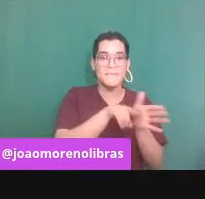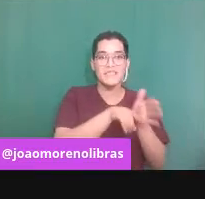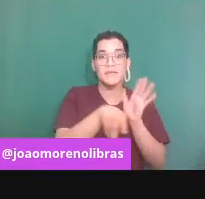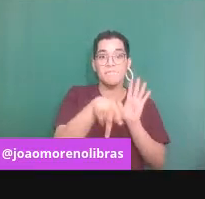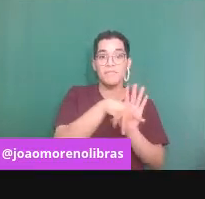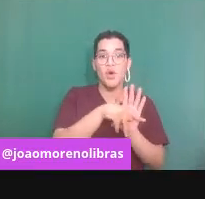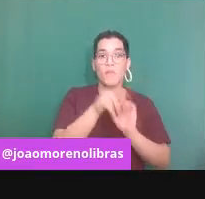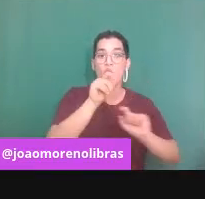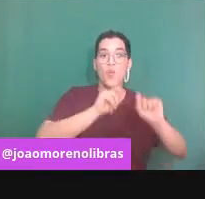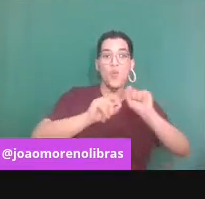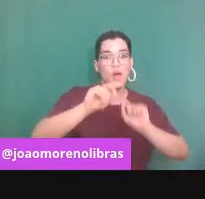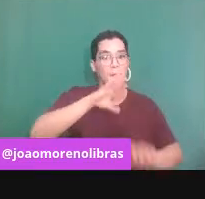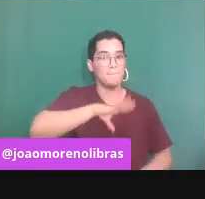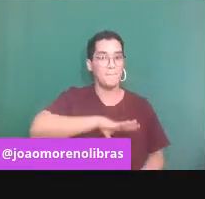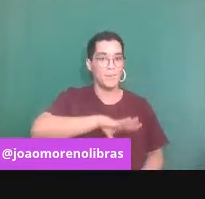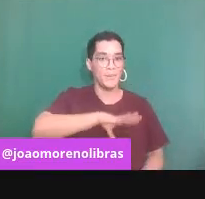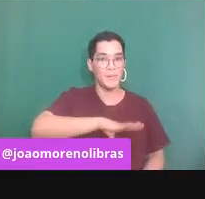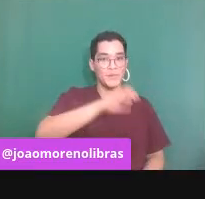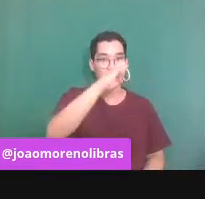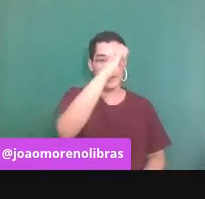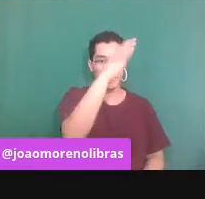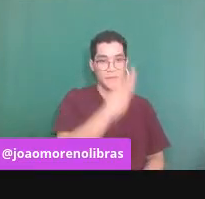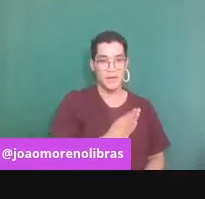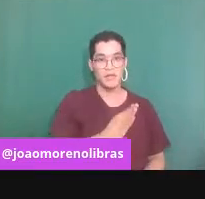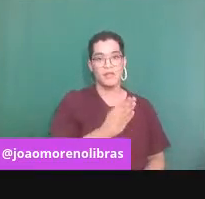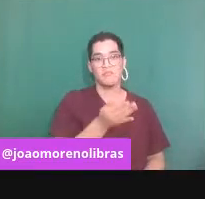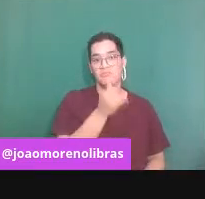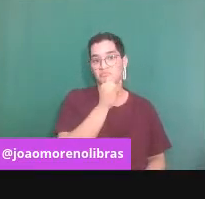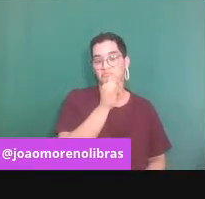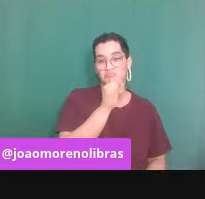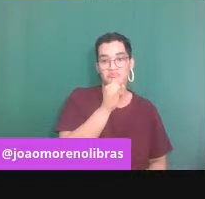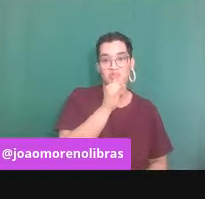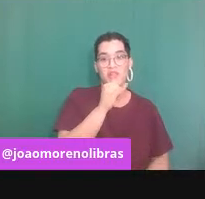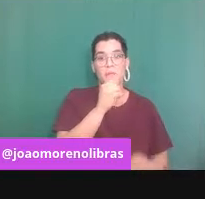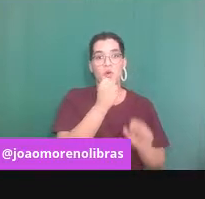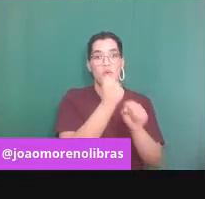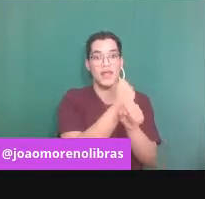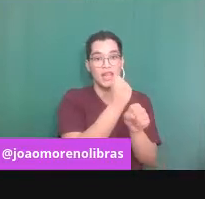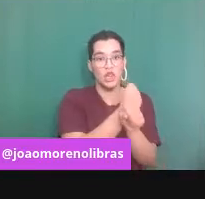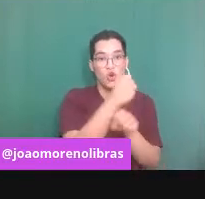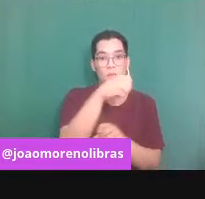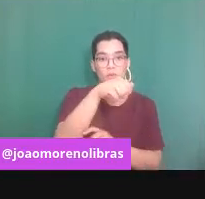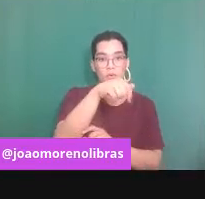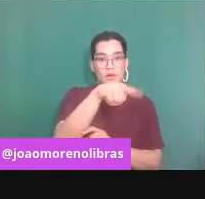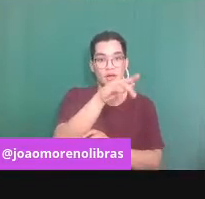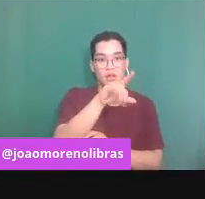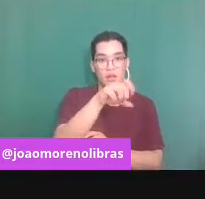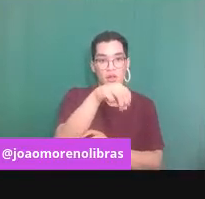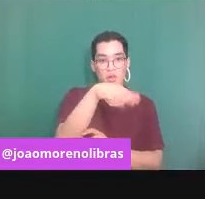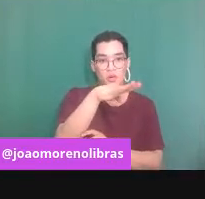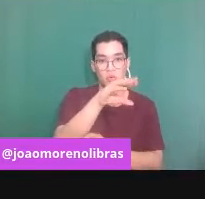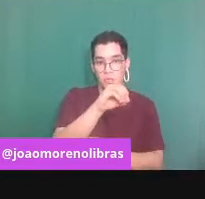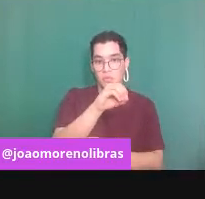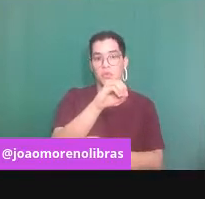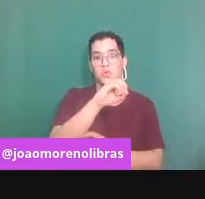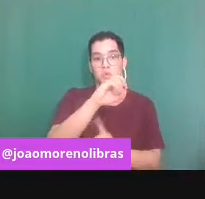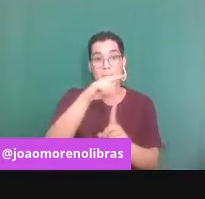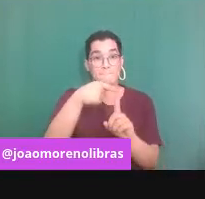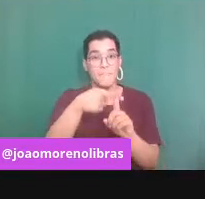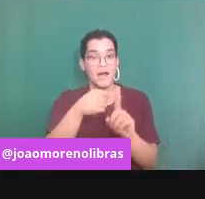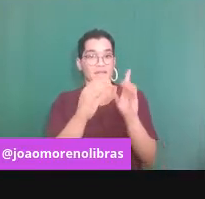né, as comunidades quilombola, indígenas. Então, são muitas possibilidades no nosso país de